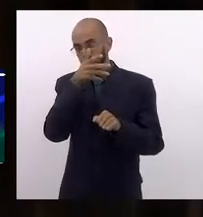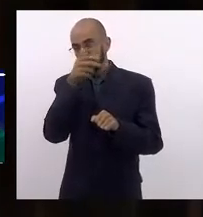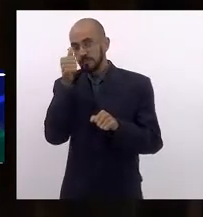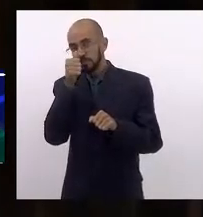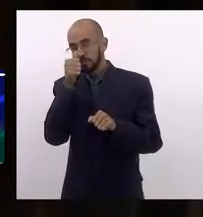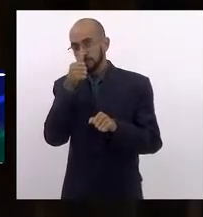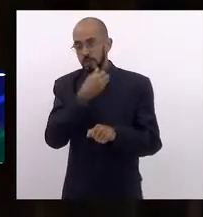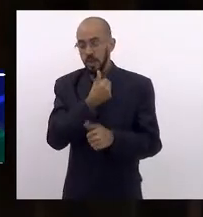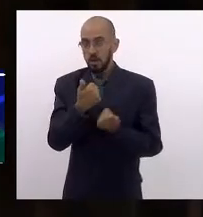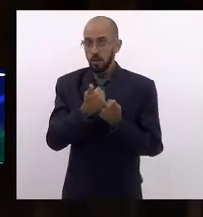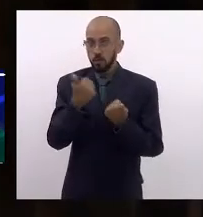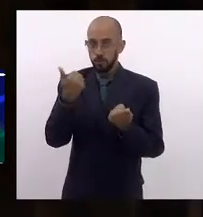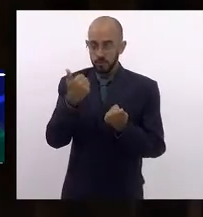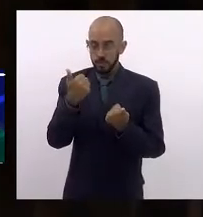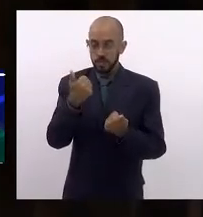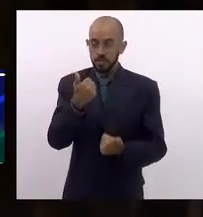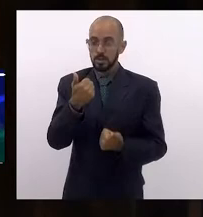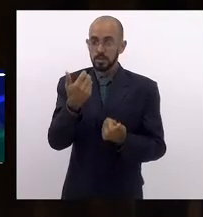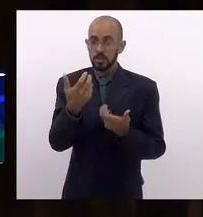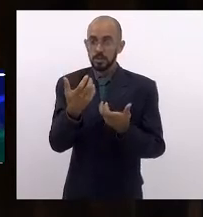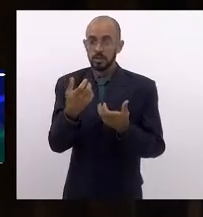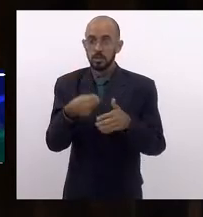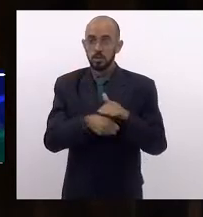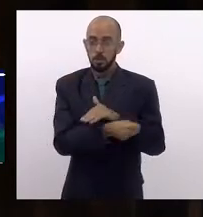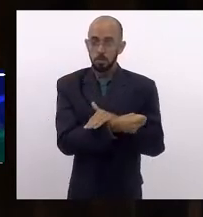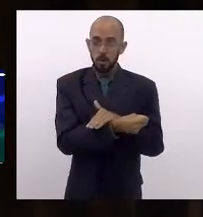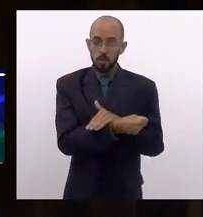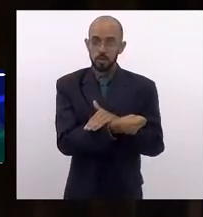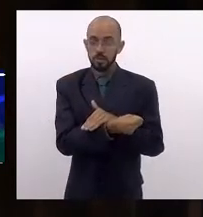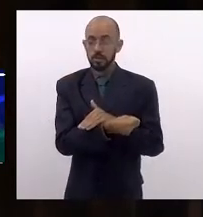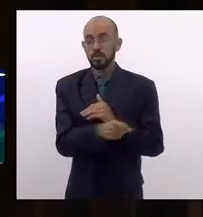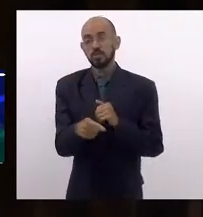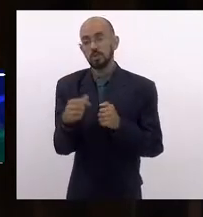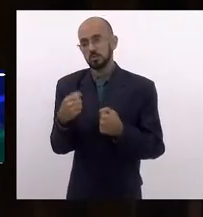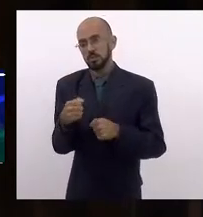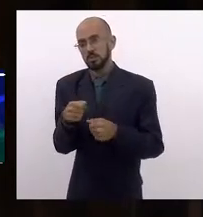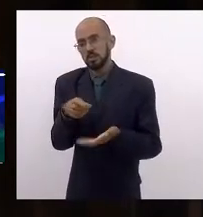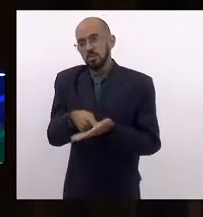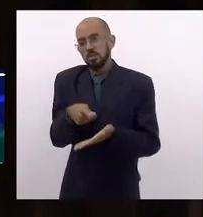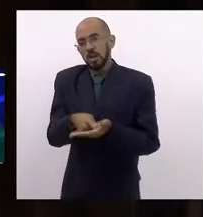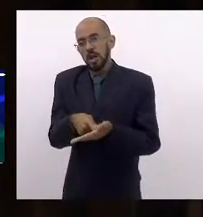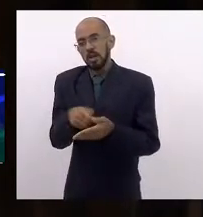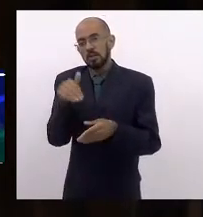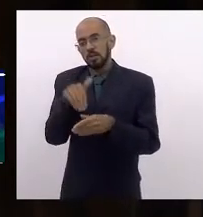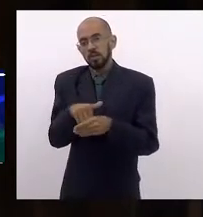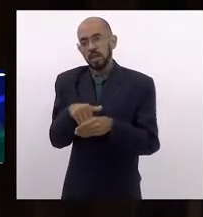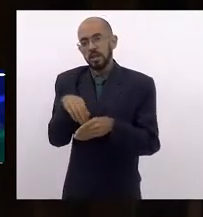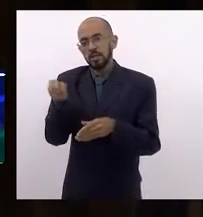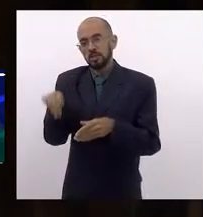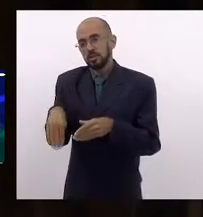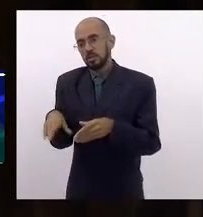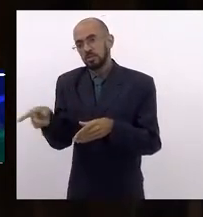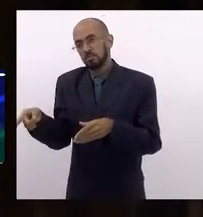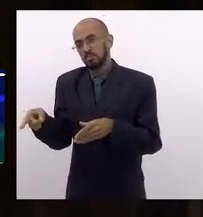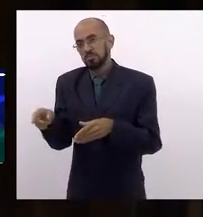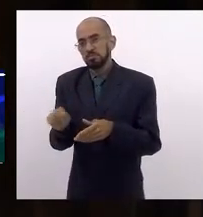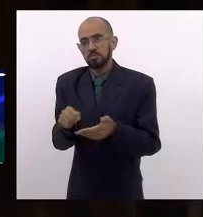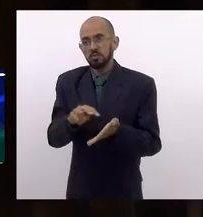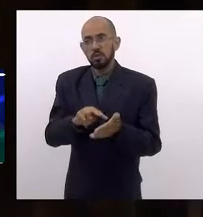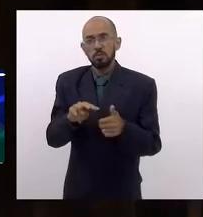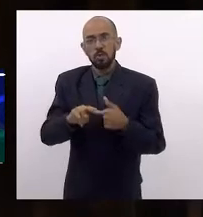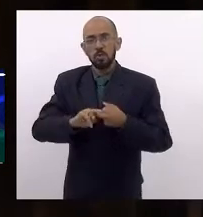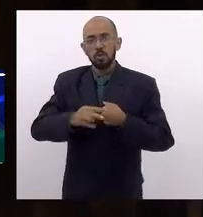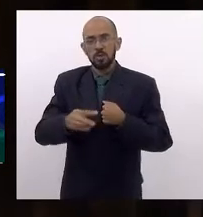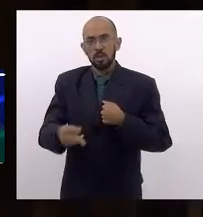vice que assumiu e que não cometeu irregularidade você é obrigado a votar a favor e tá consequentemente